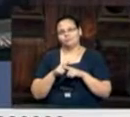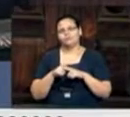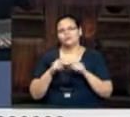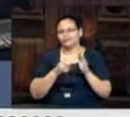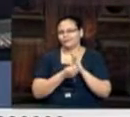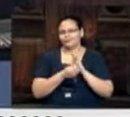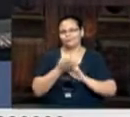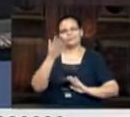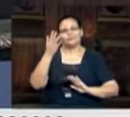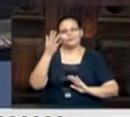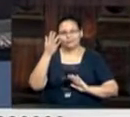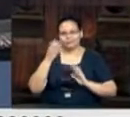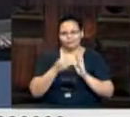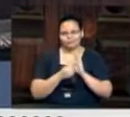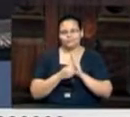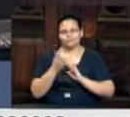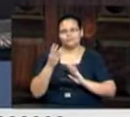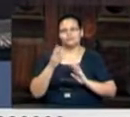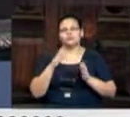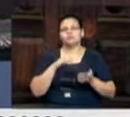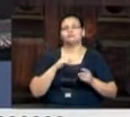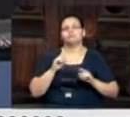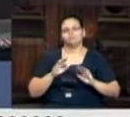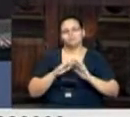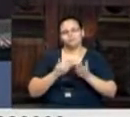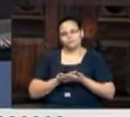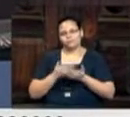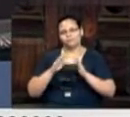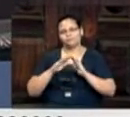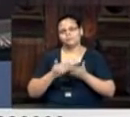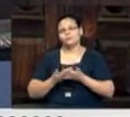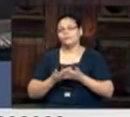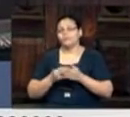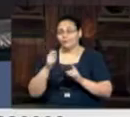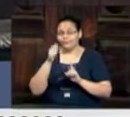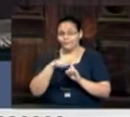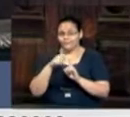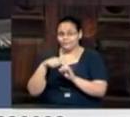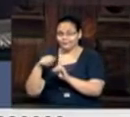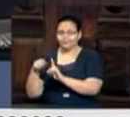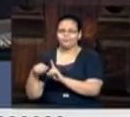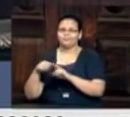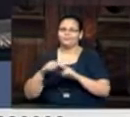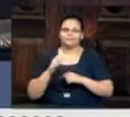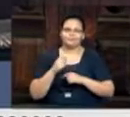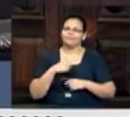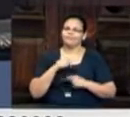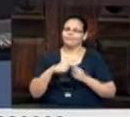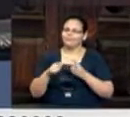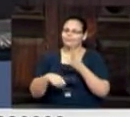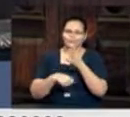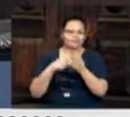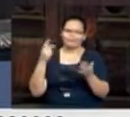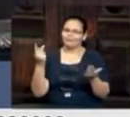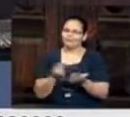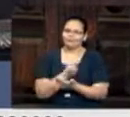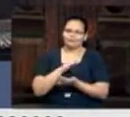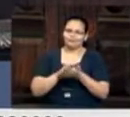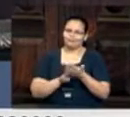em várias unidades da rede. Pois bem, meses se passaram e nada